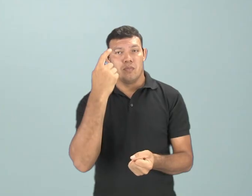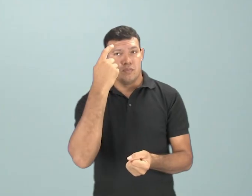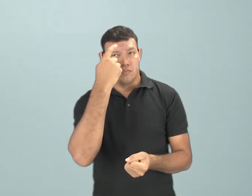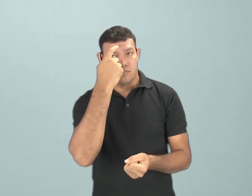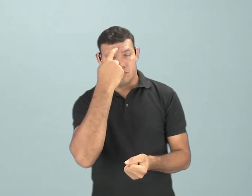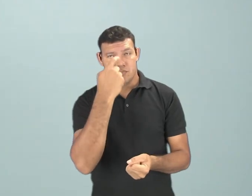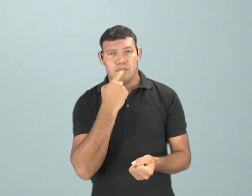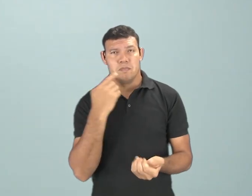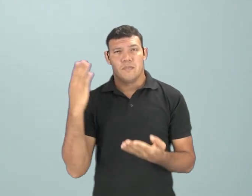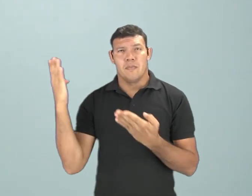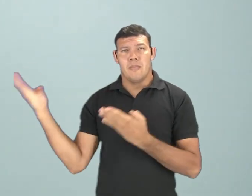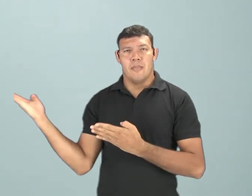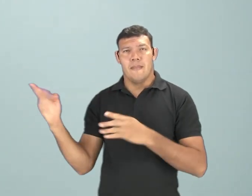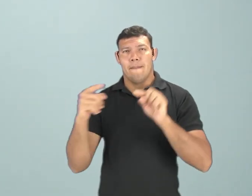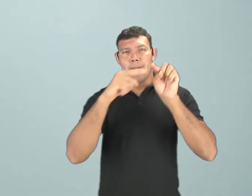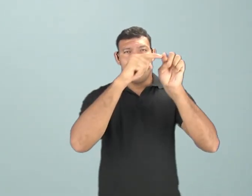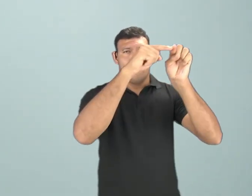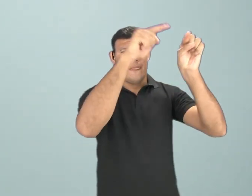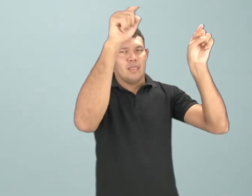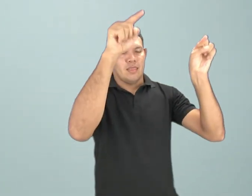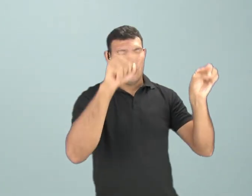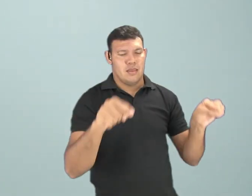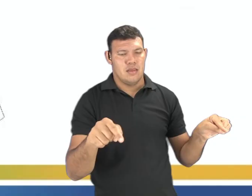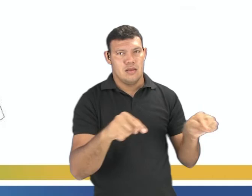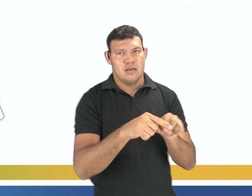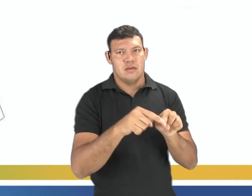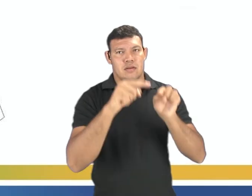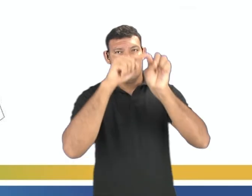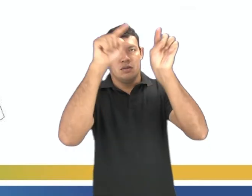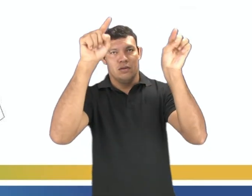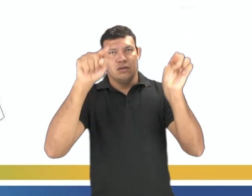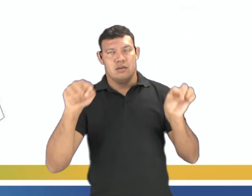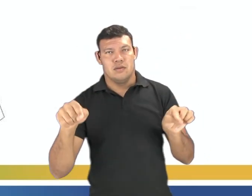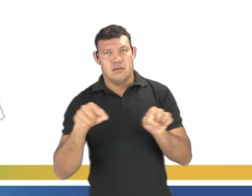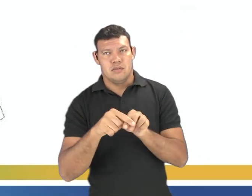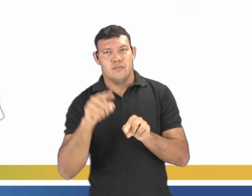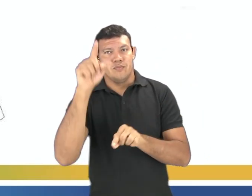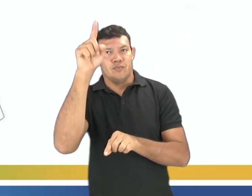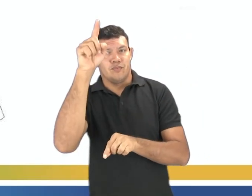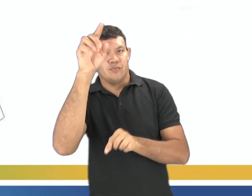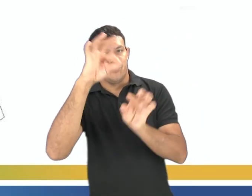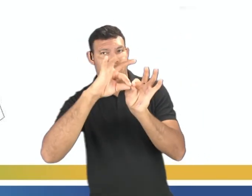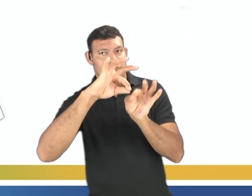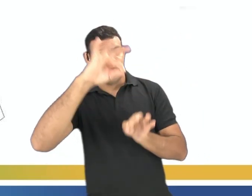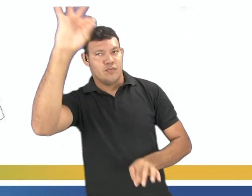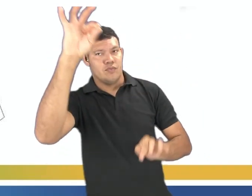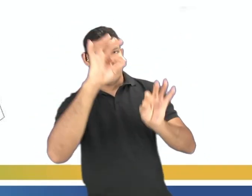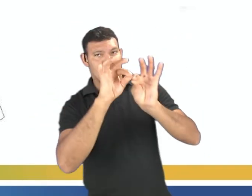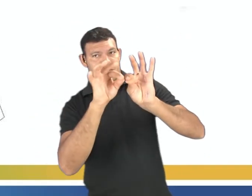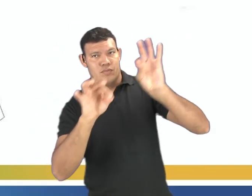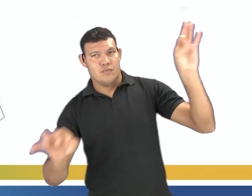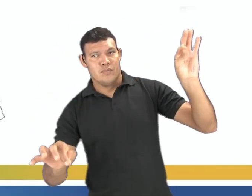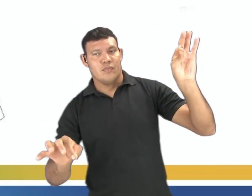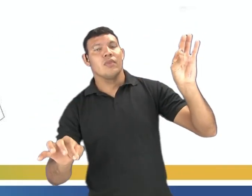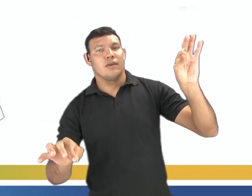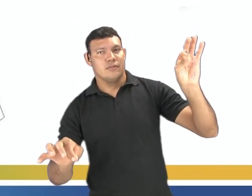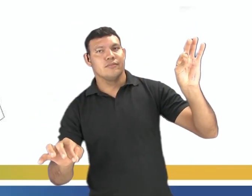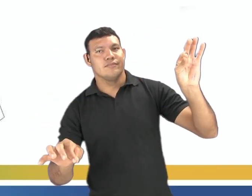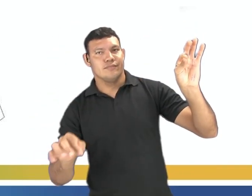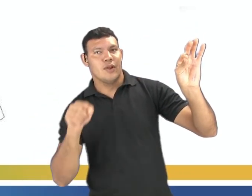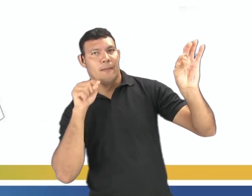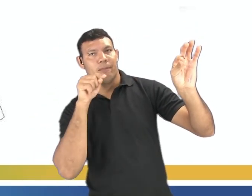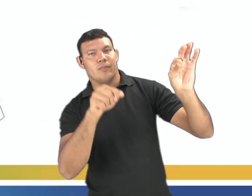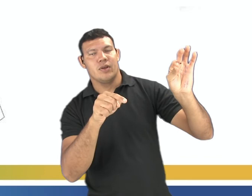paralelo então observe na imagem tá que nós temos um plano e duas retas concorrentes